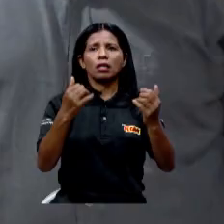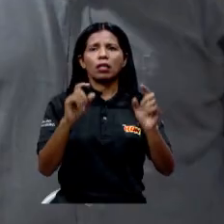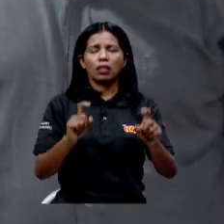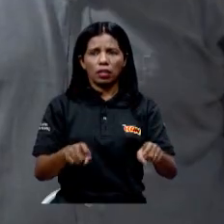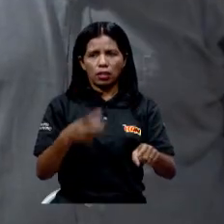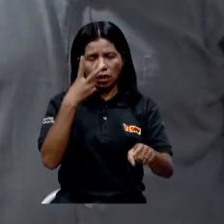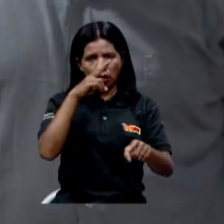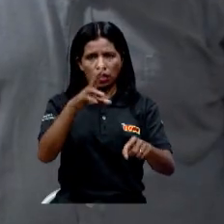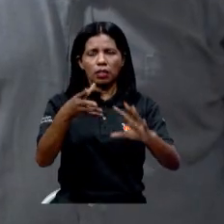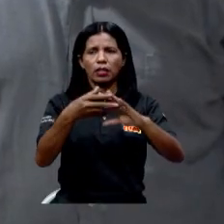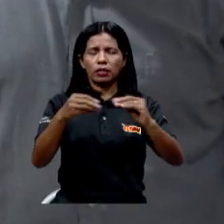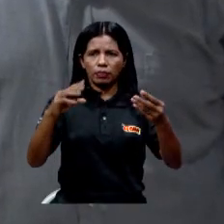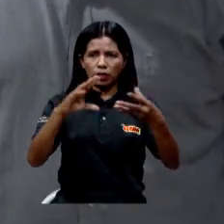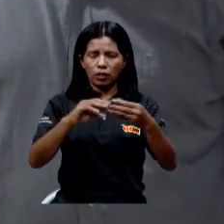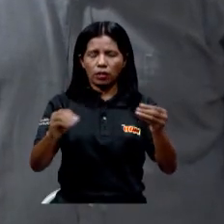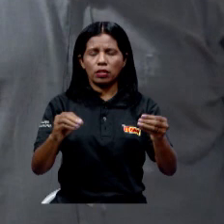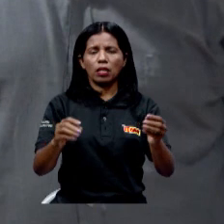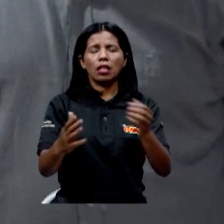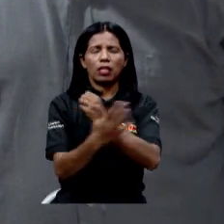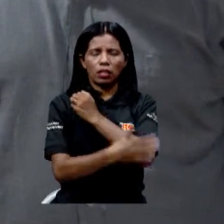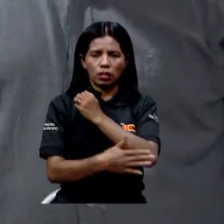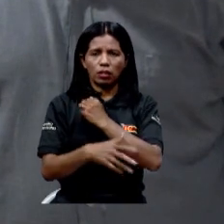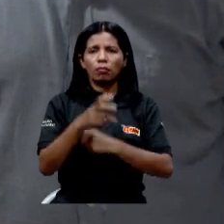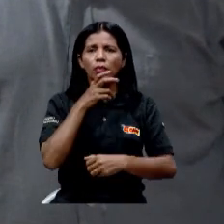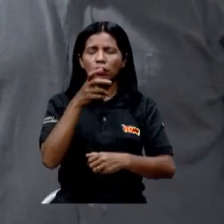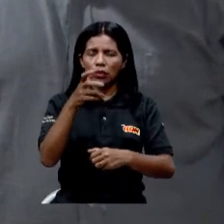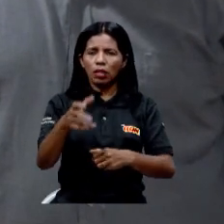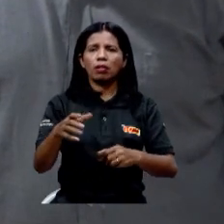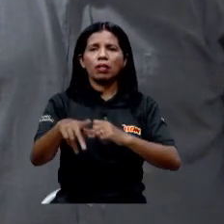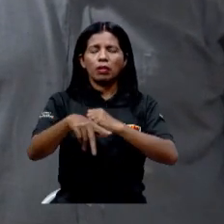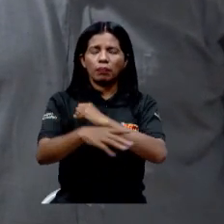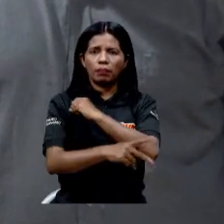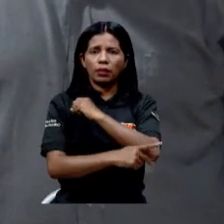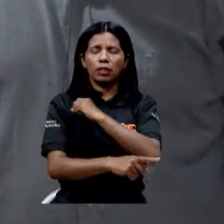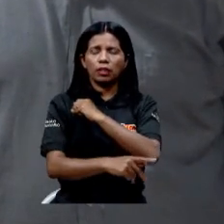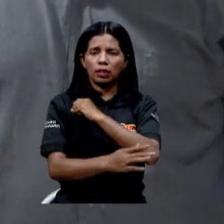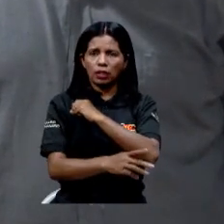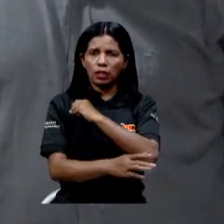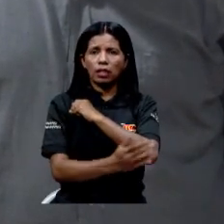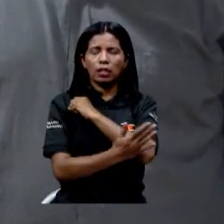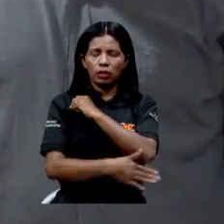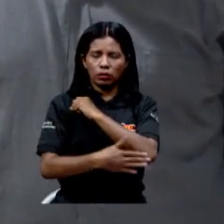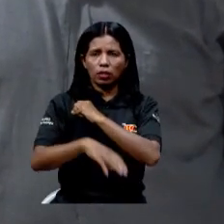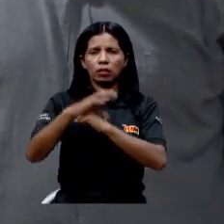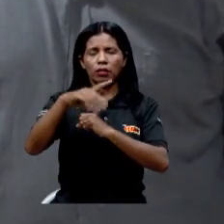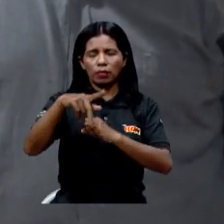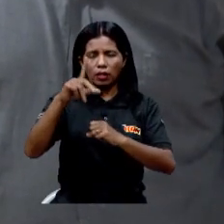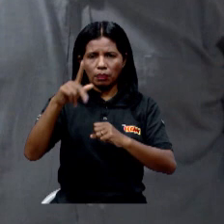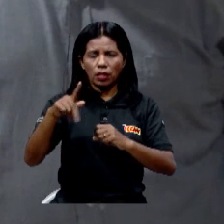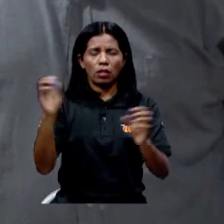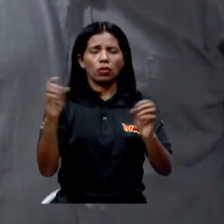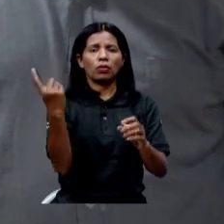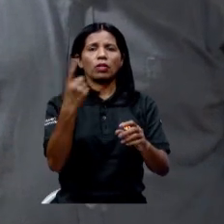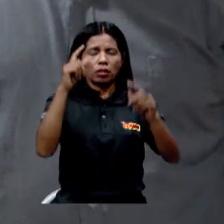mostrar a experiência Portugal nian ou país CPLP nian e acredito que longe de Timor onde também nene